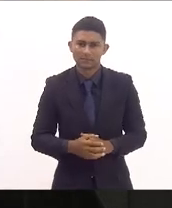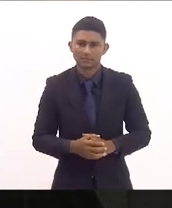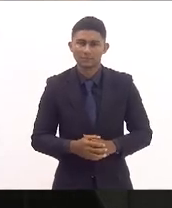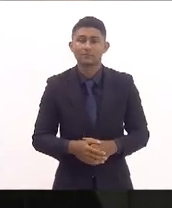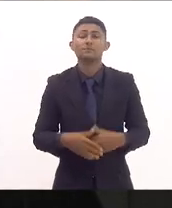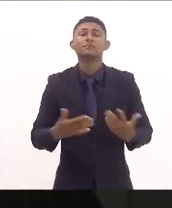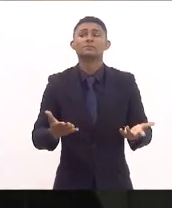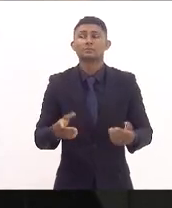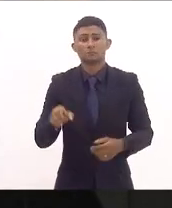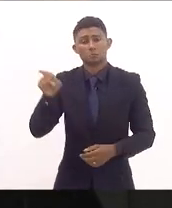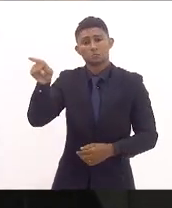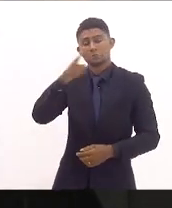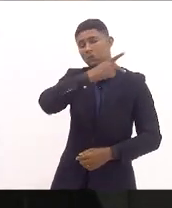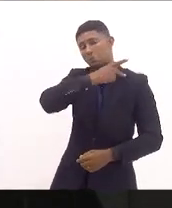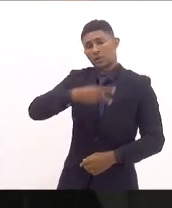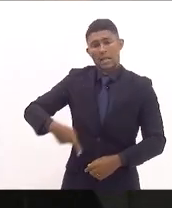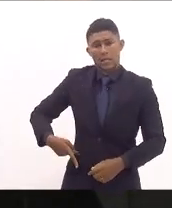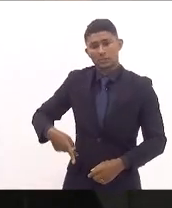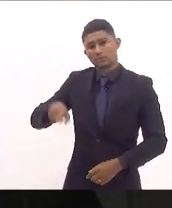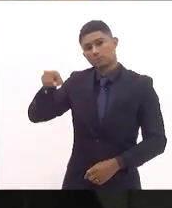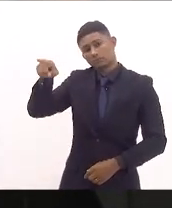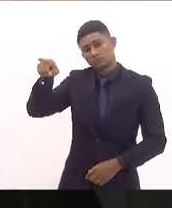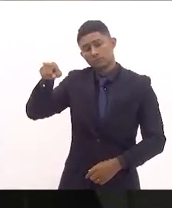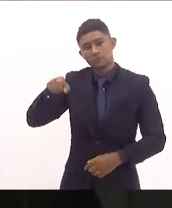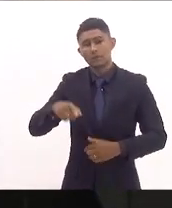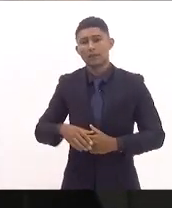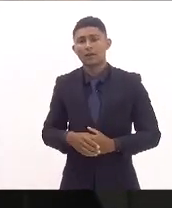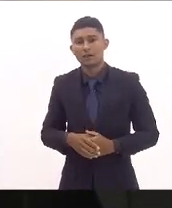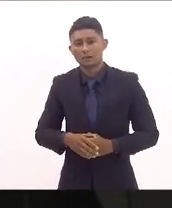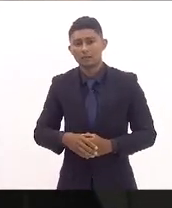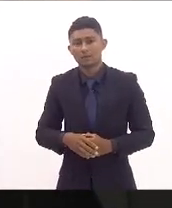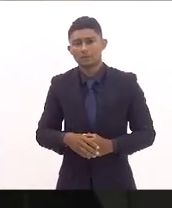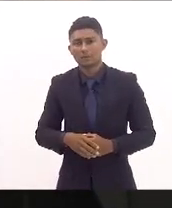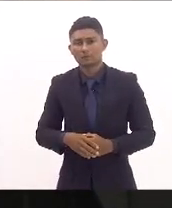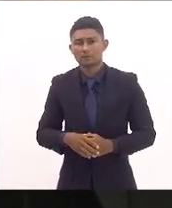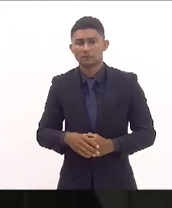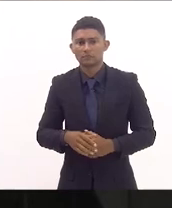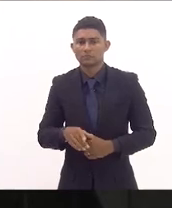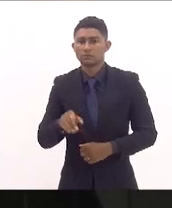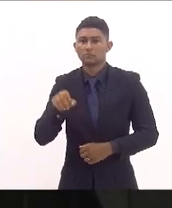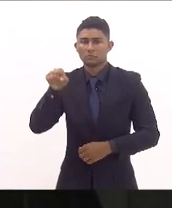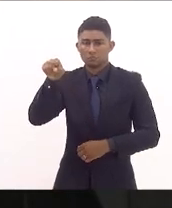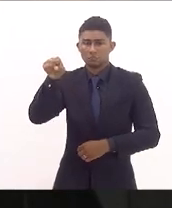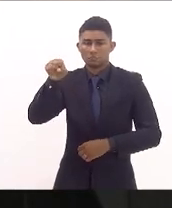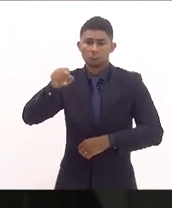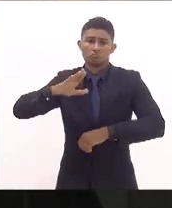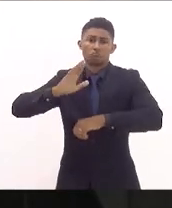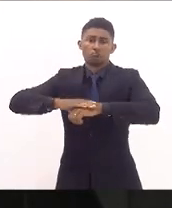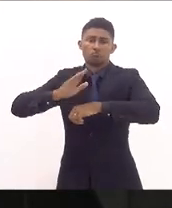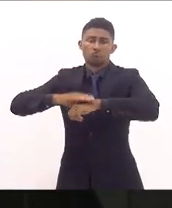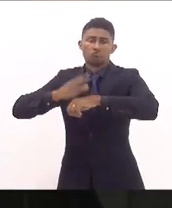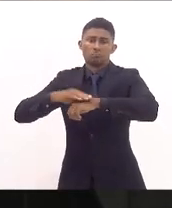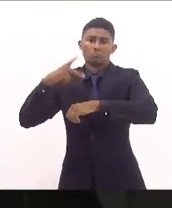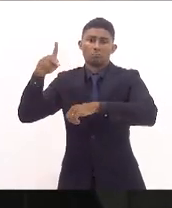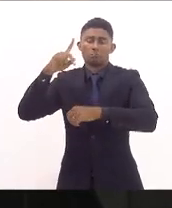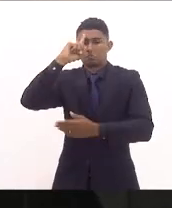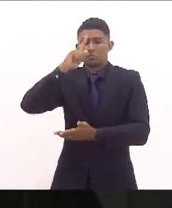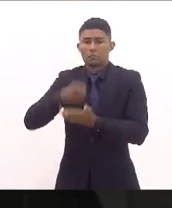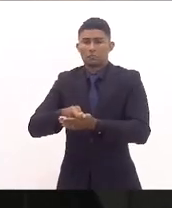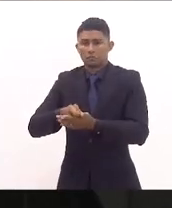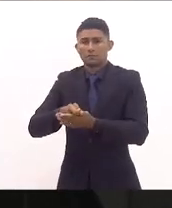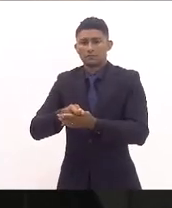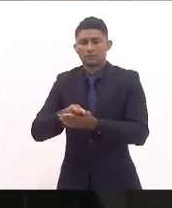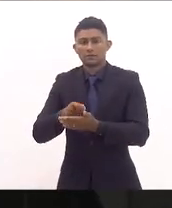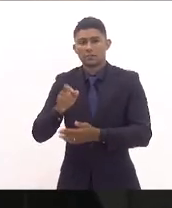Oi e o Presidente da República o que tem aqui é o acionista majoritário a